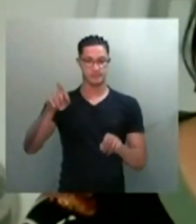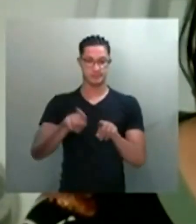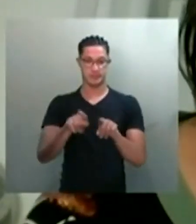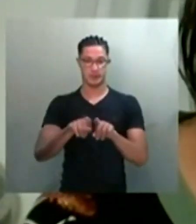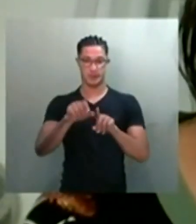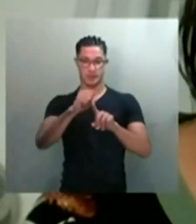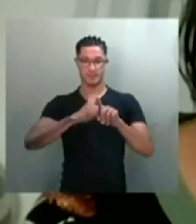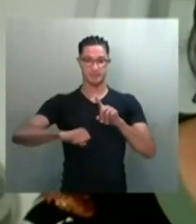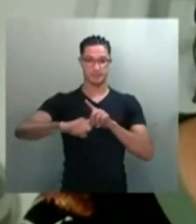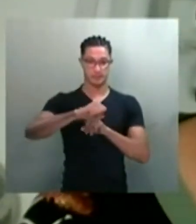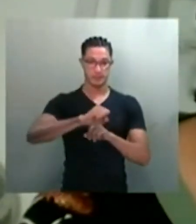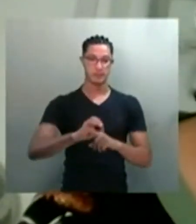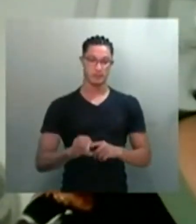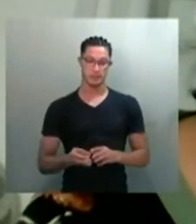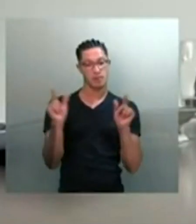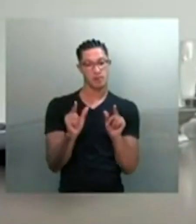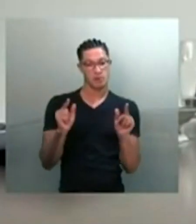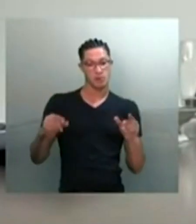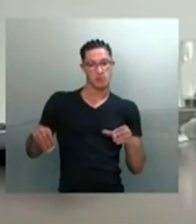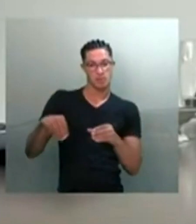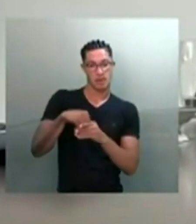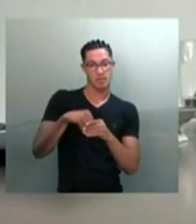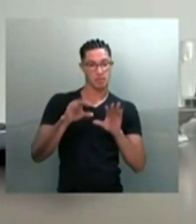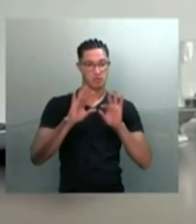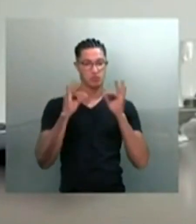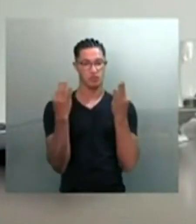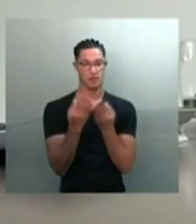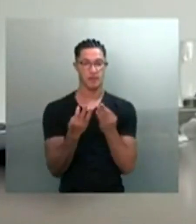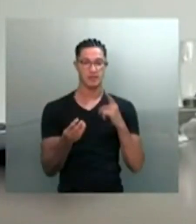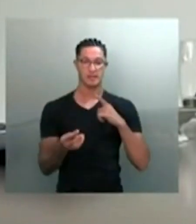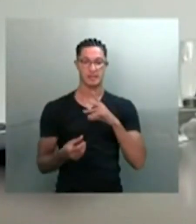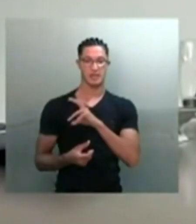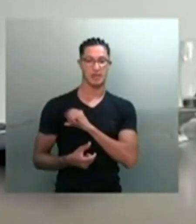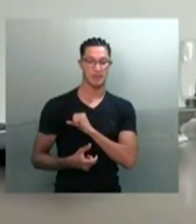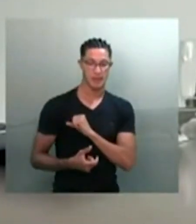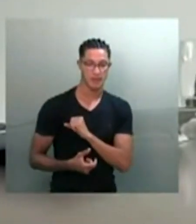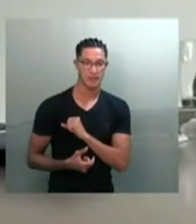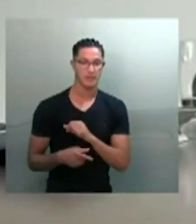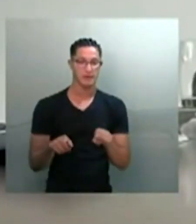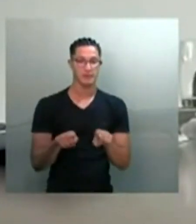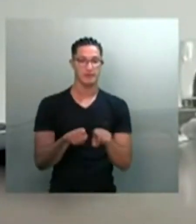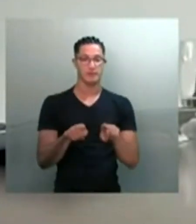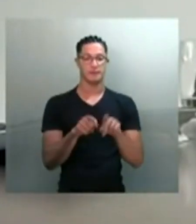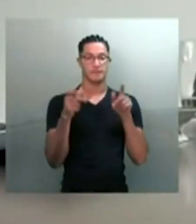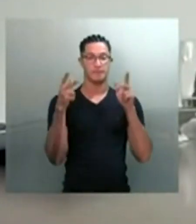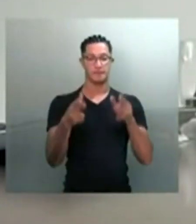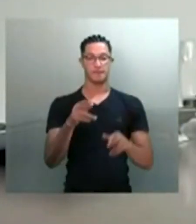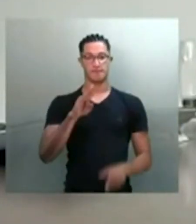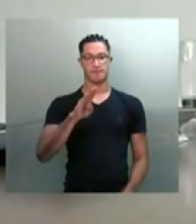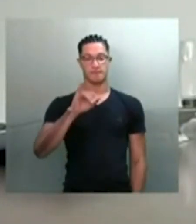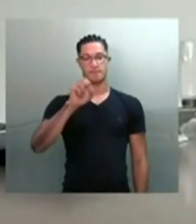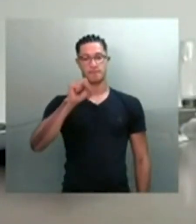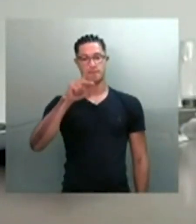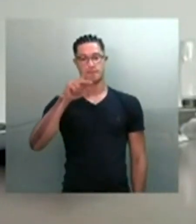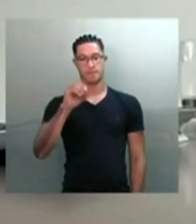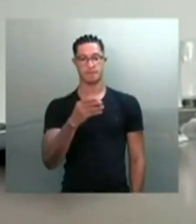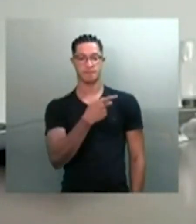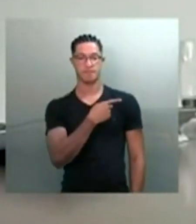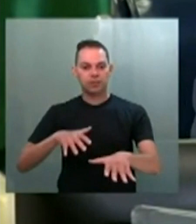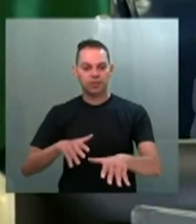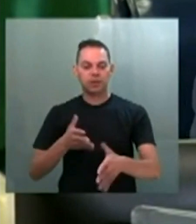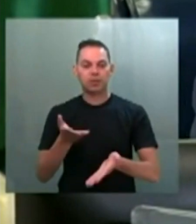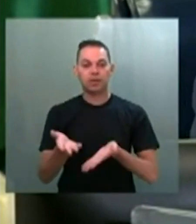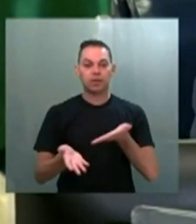CONIC, Anita Sui Wright, e do Frei Fidêncio Van Bommel, da província franciscana da Imaculada Conceição do